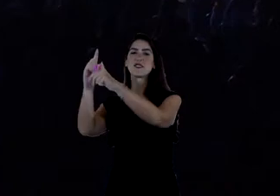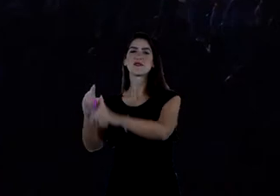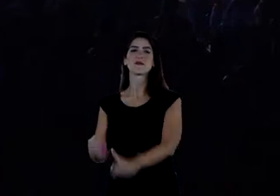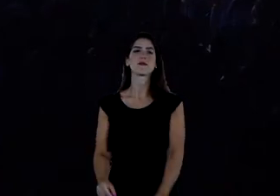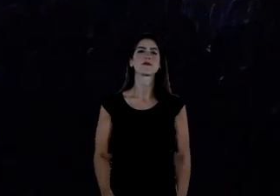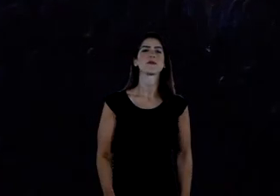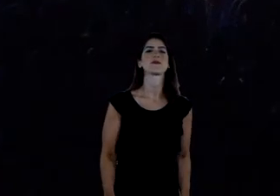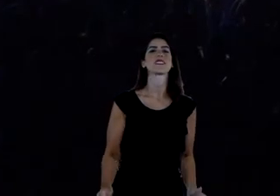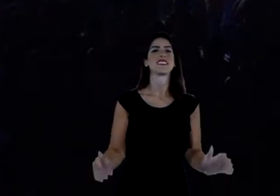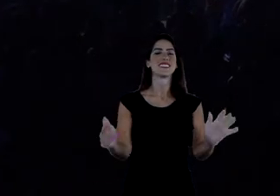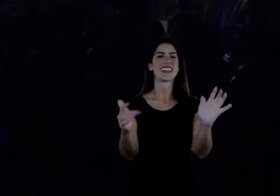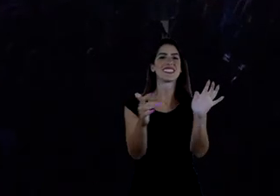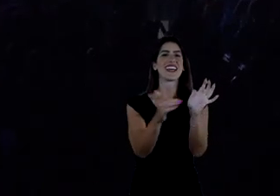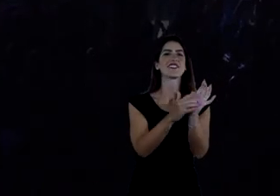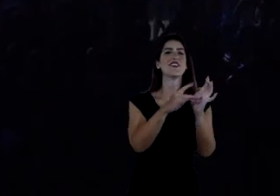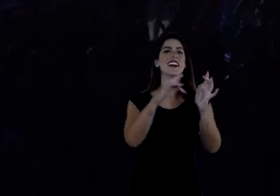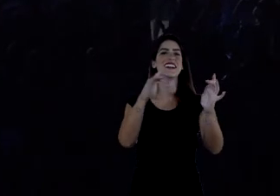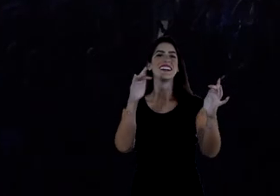buscar,